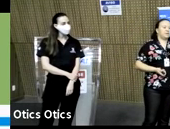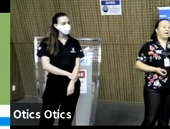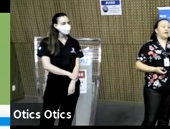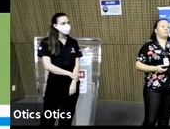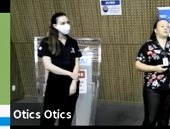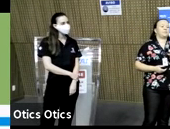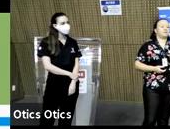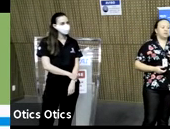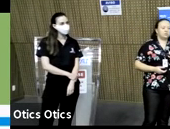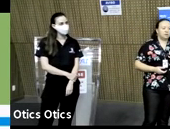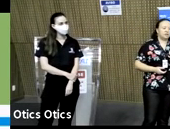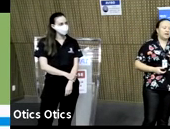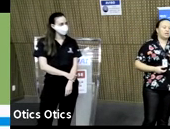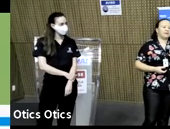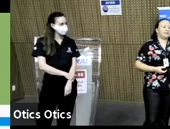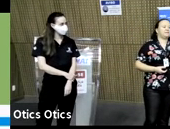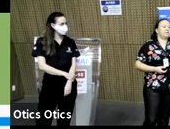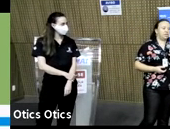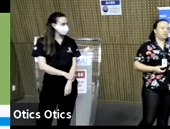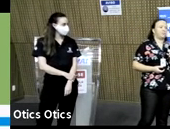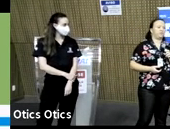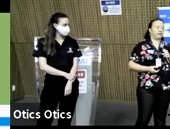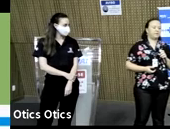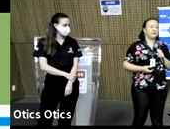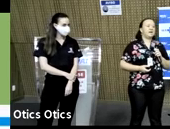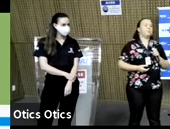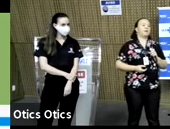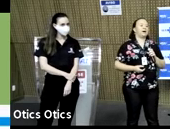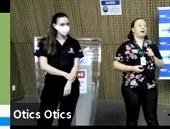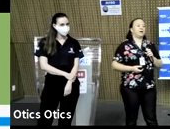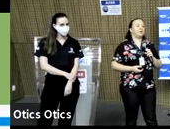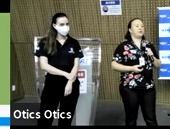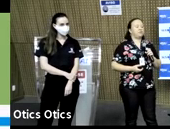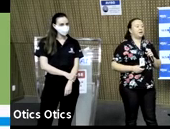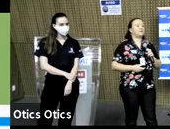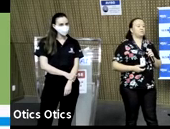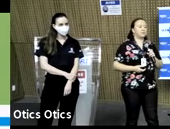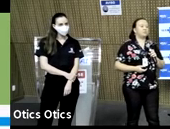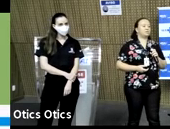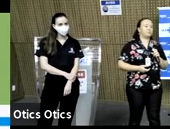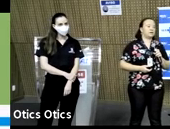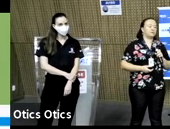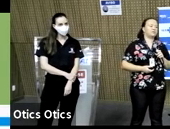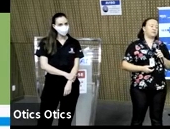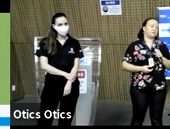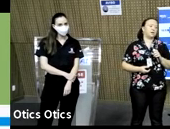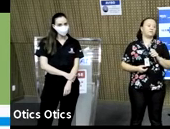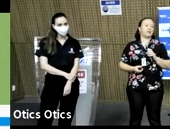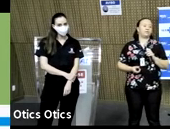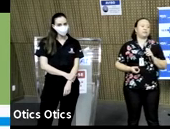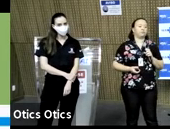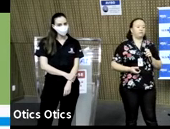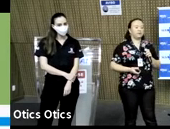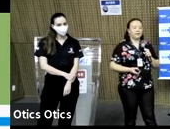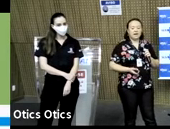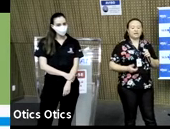o paciente para estar passando na unidade a cada 15 dias, de preferência, para verificar a situação da sua solicitação, se ela